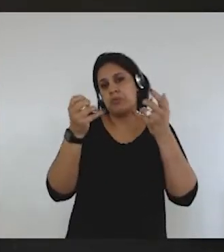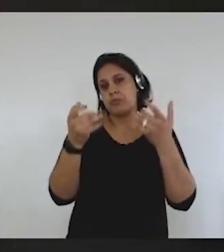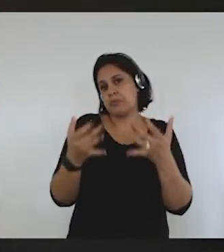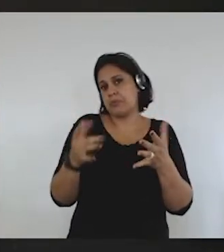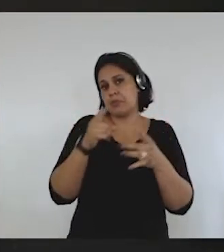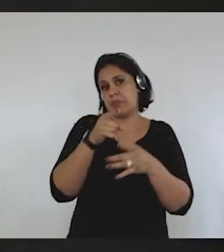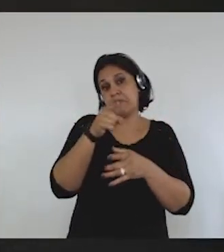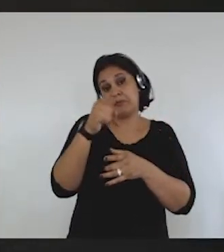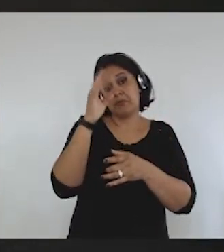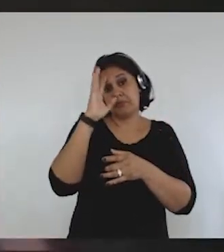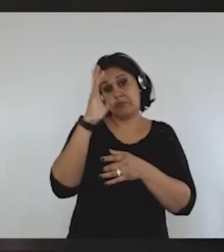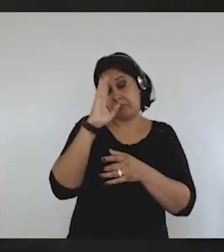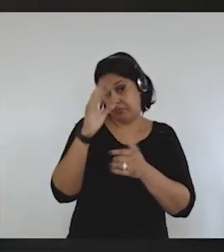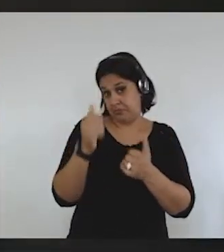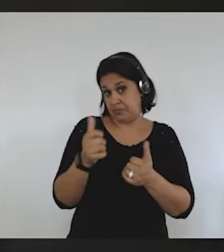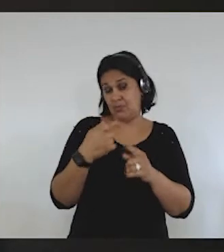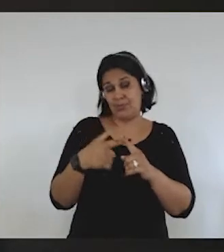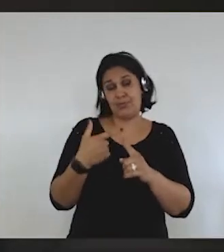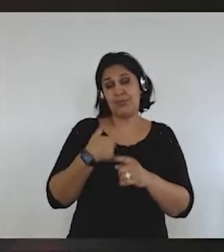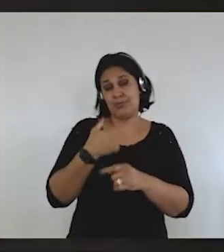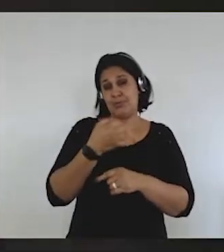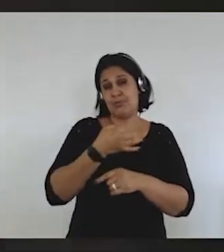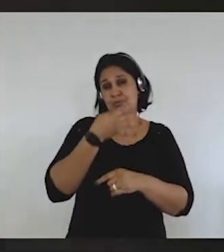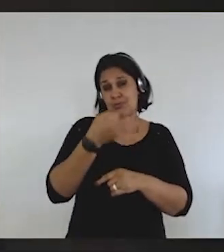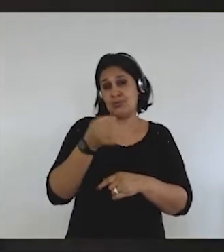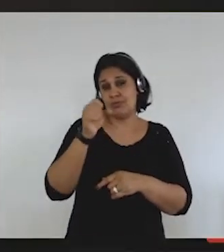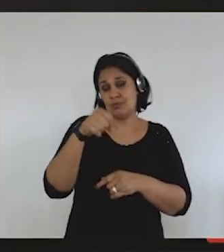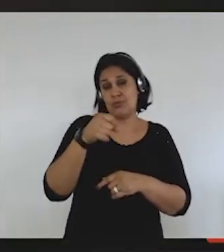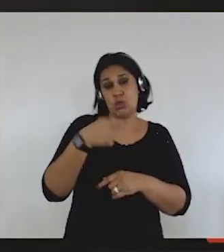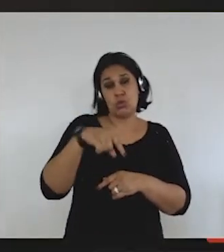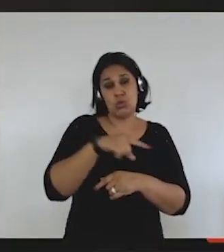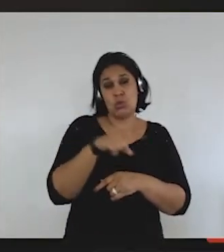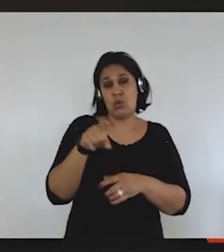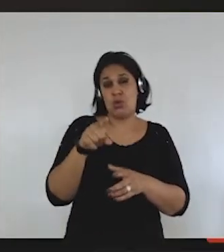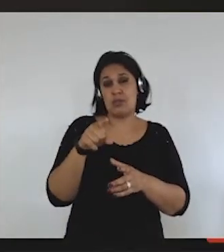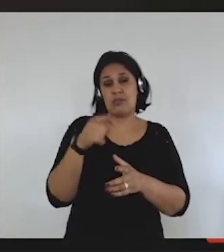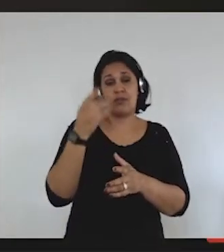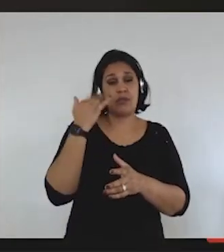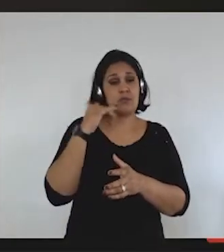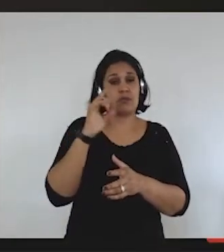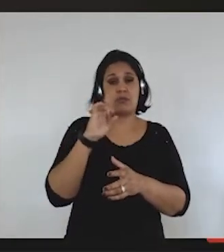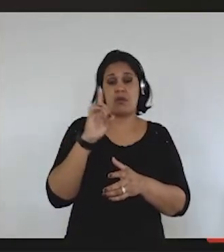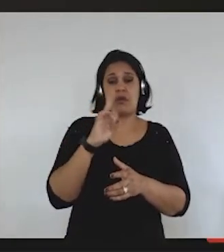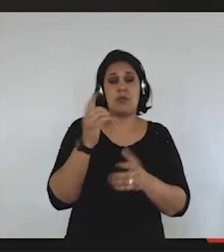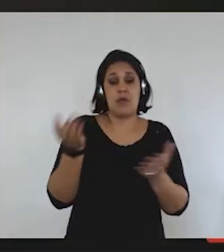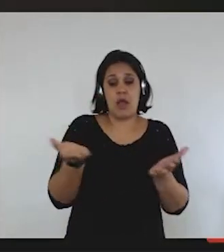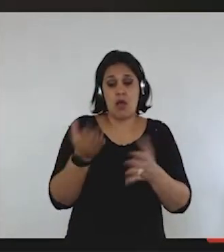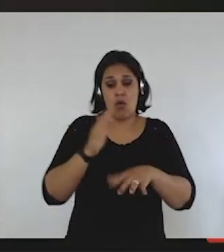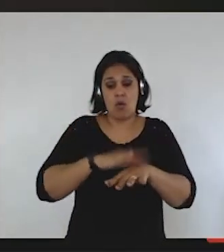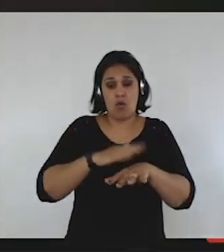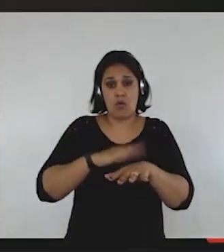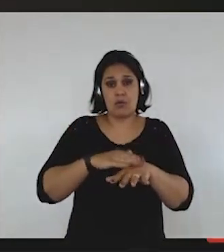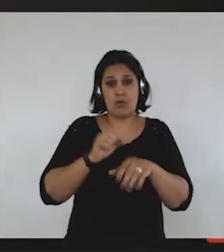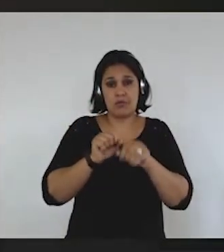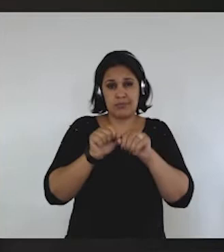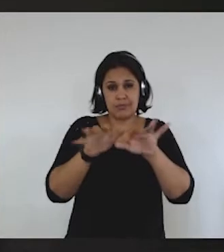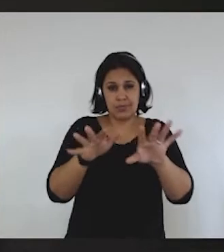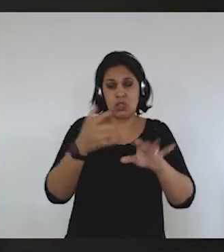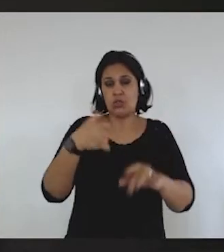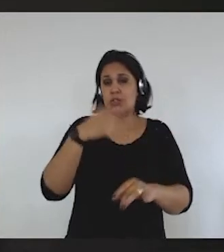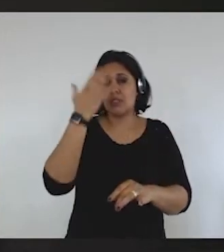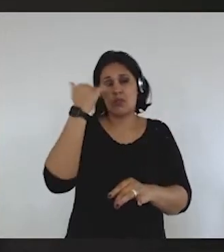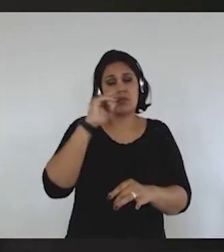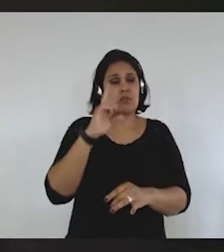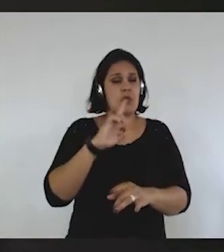acho que, de verdade, a gente não tem a maturidade agora, durante o processo, para avaliar todos